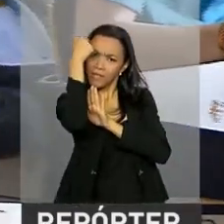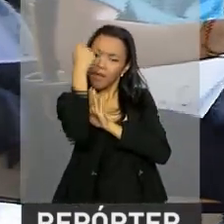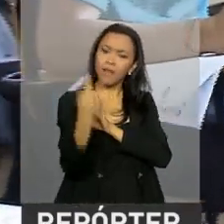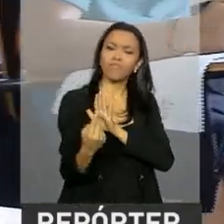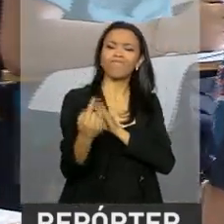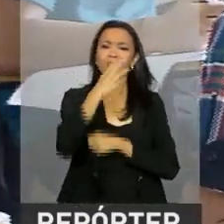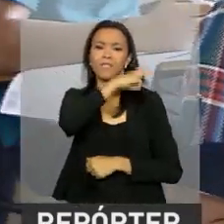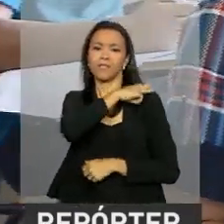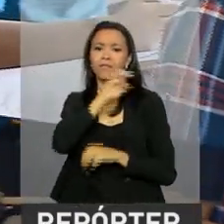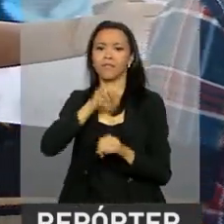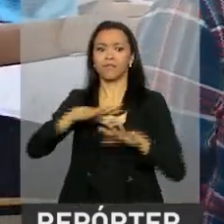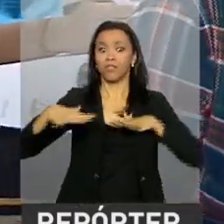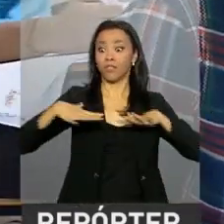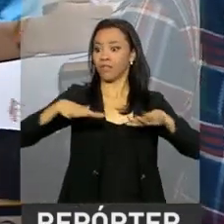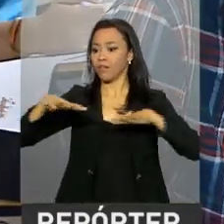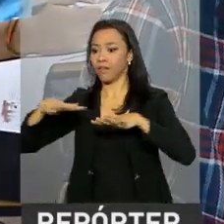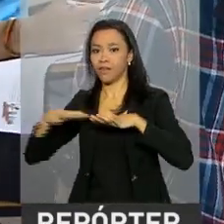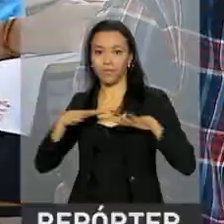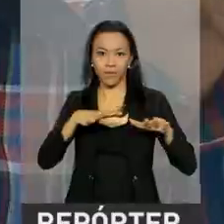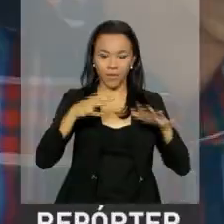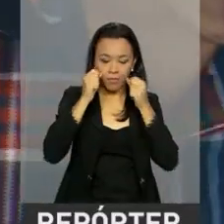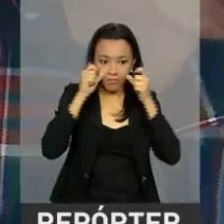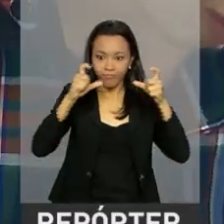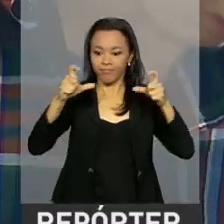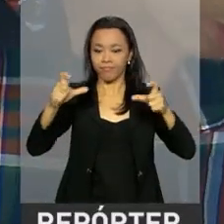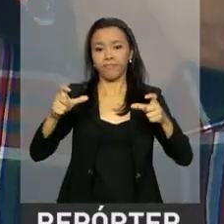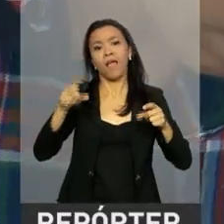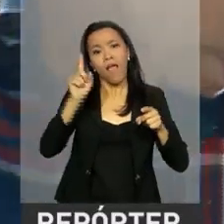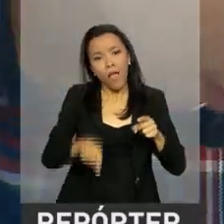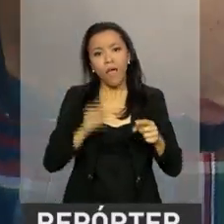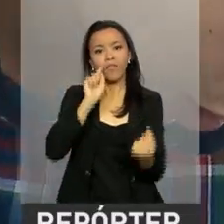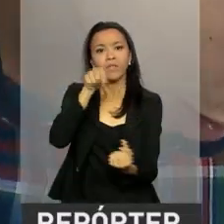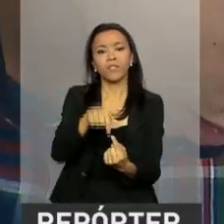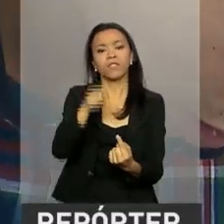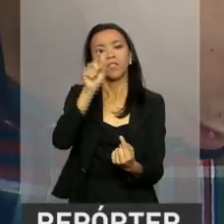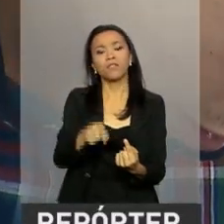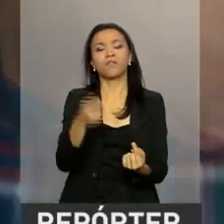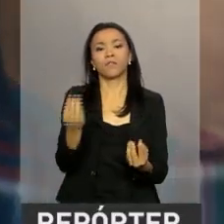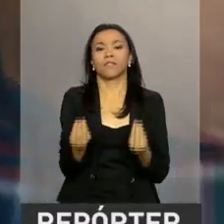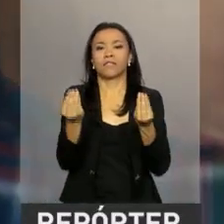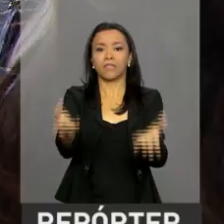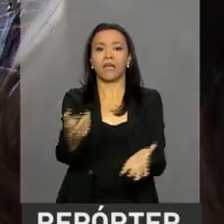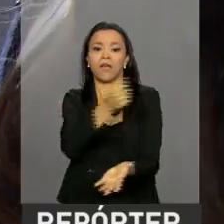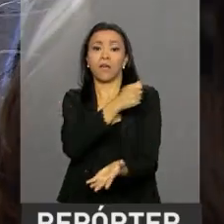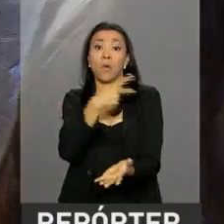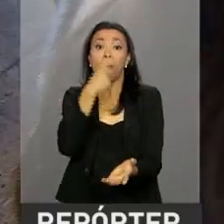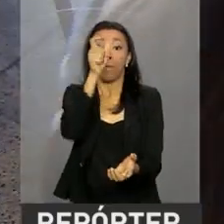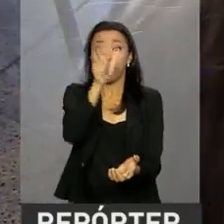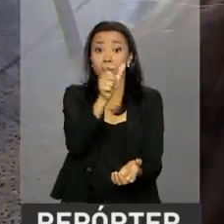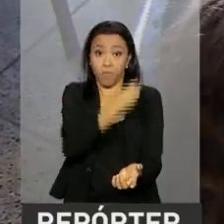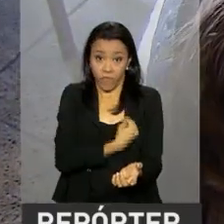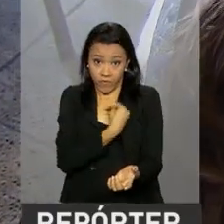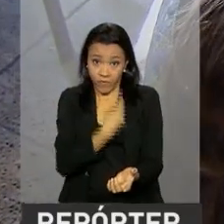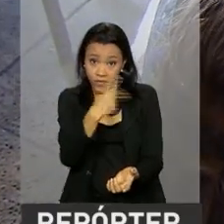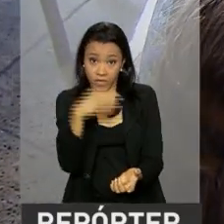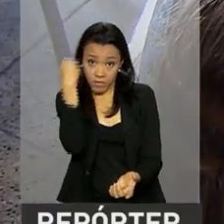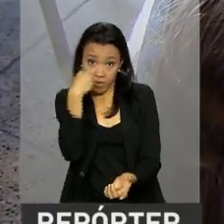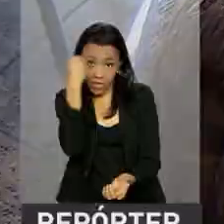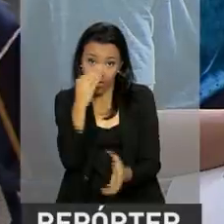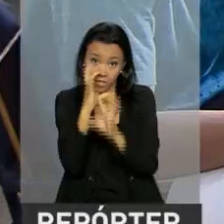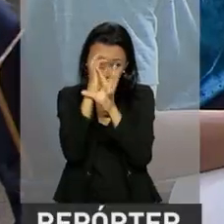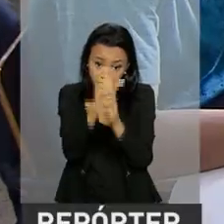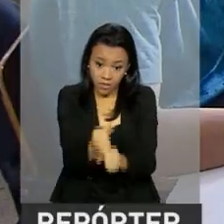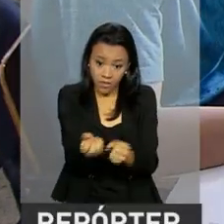ensino médio mais dinâmico e moderno A ideia é colocar o estudante o projeto que ele tem de vida no centro da formação